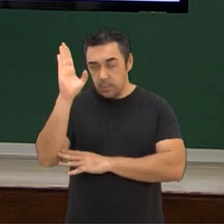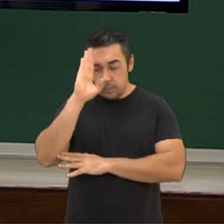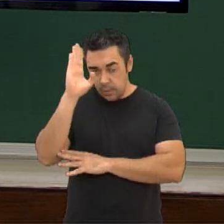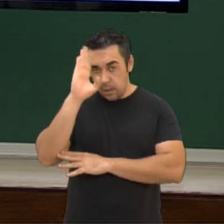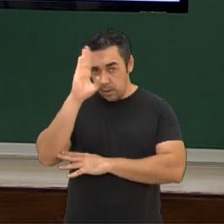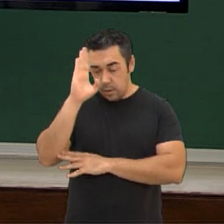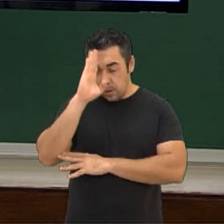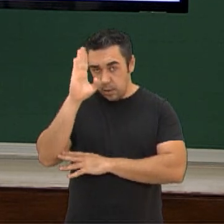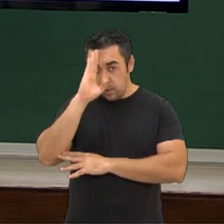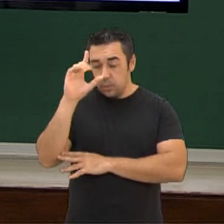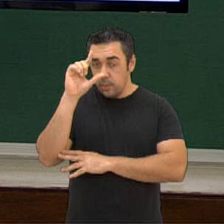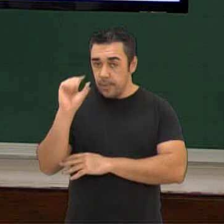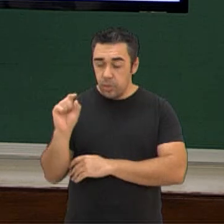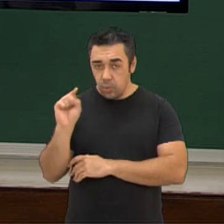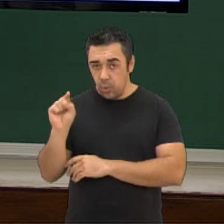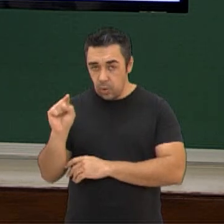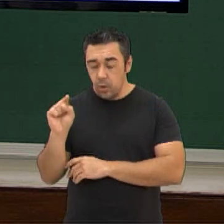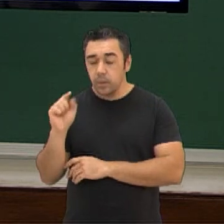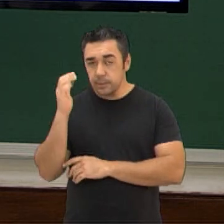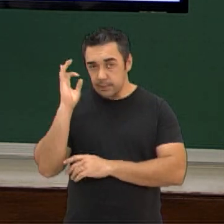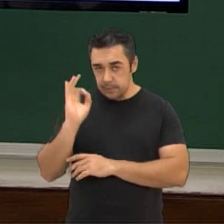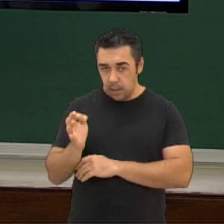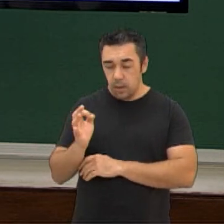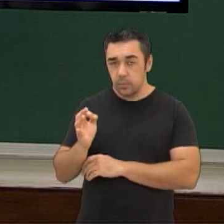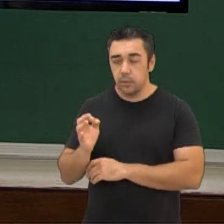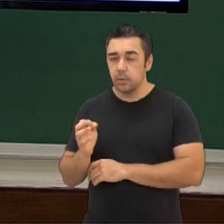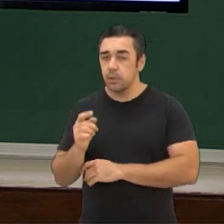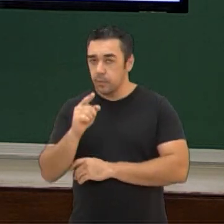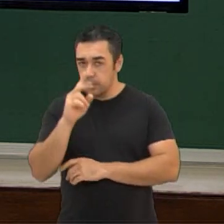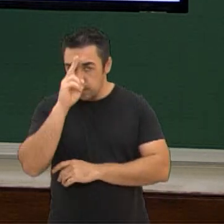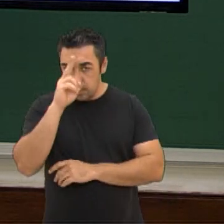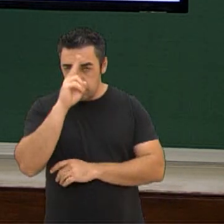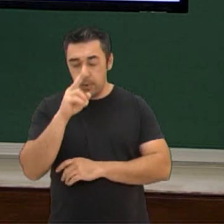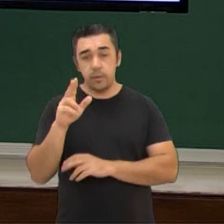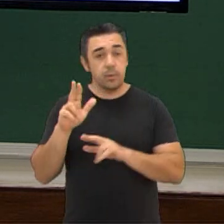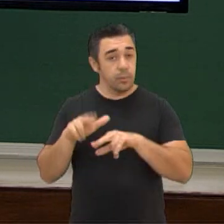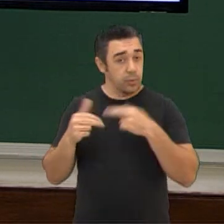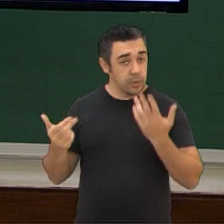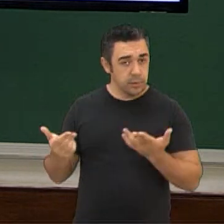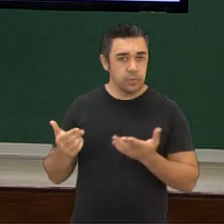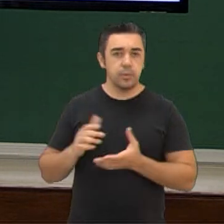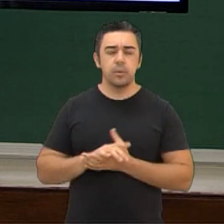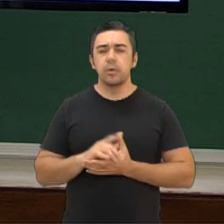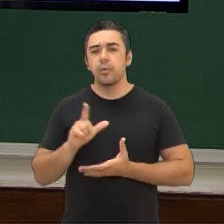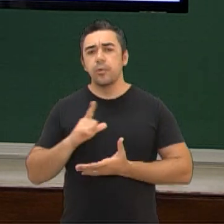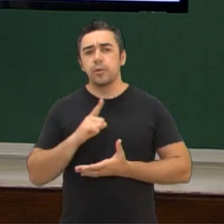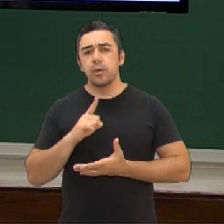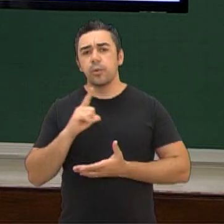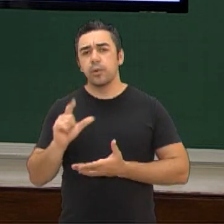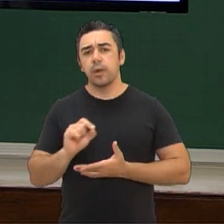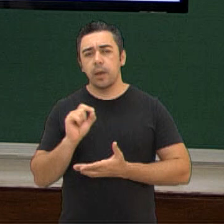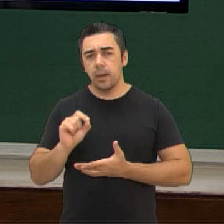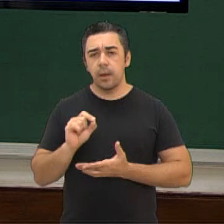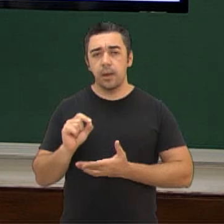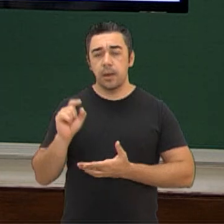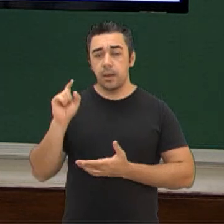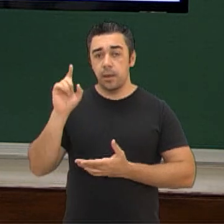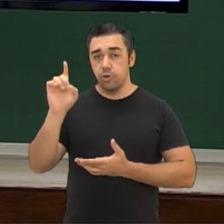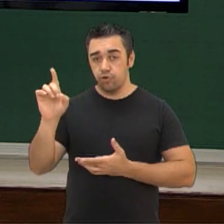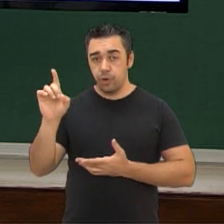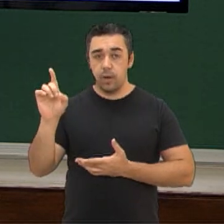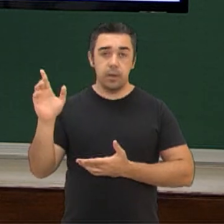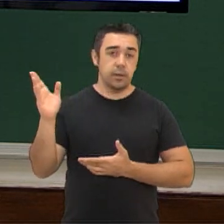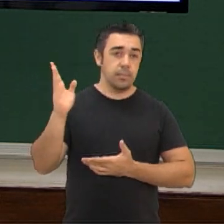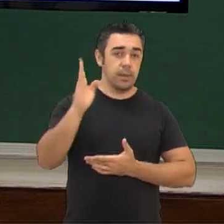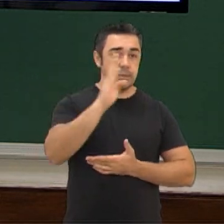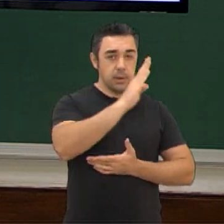funcional no menor carbono, tá? Então lembrem disso. Portanto, eu tenho que numerar minha cadeia da direita